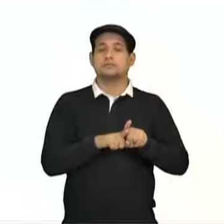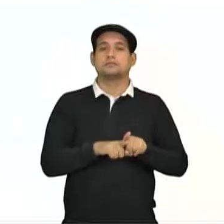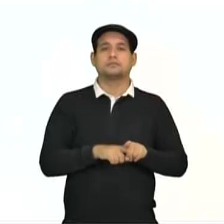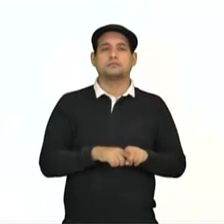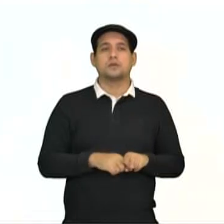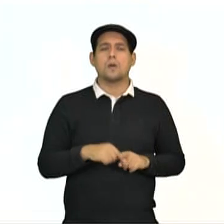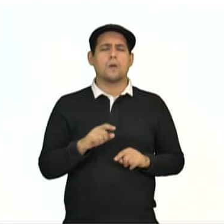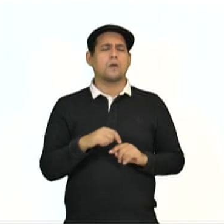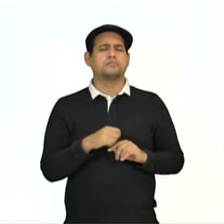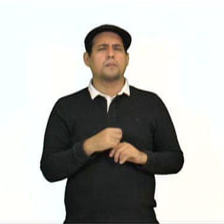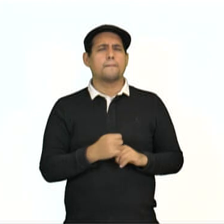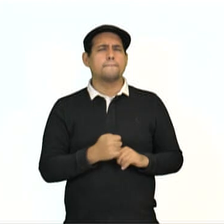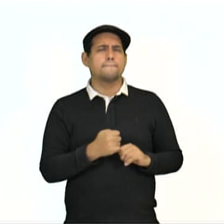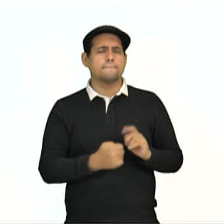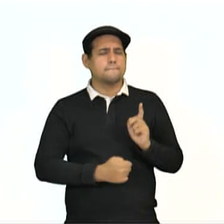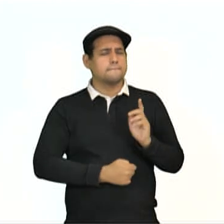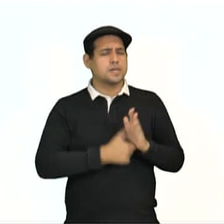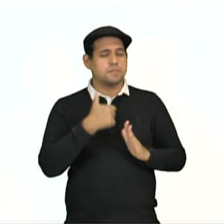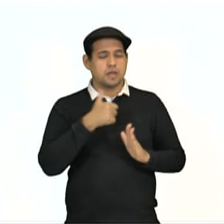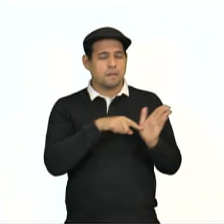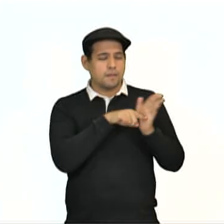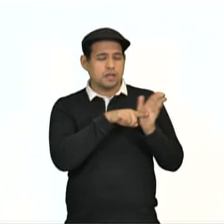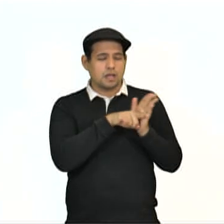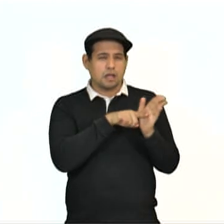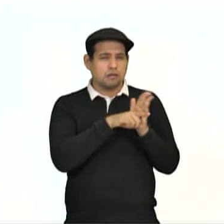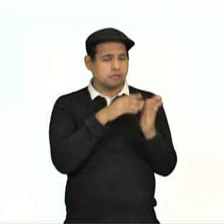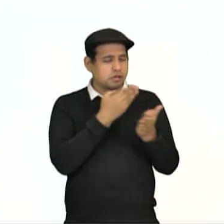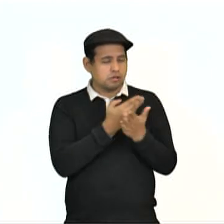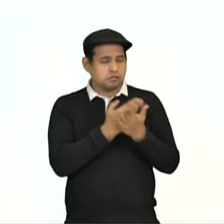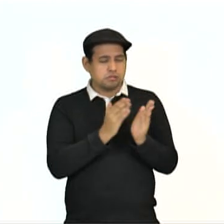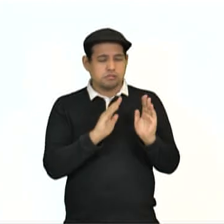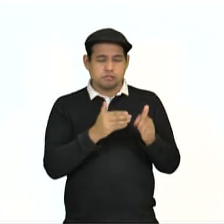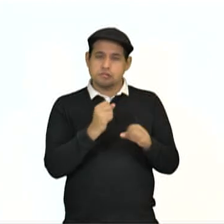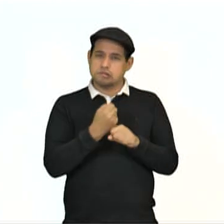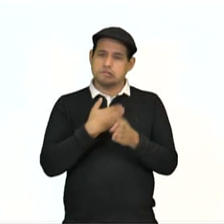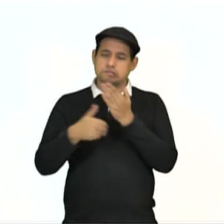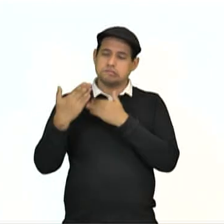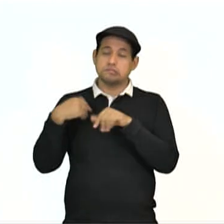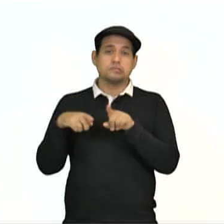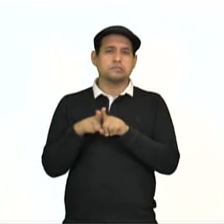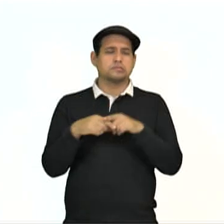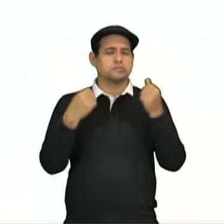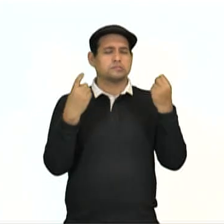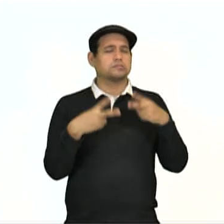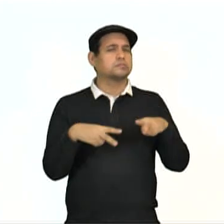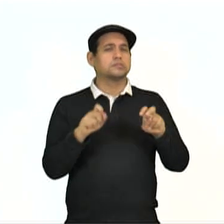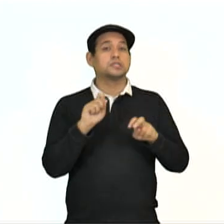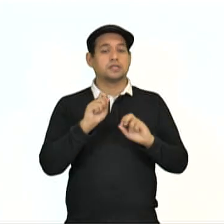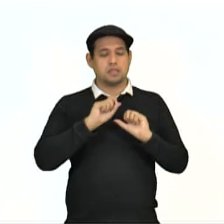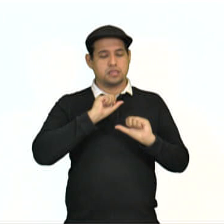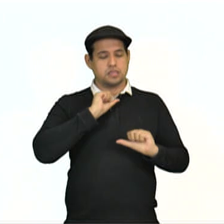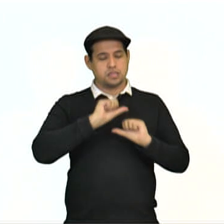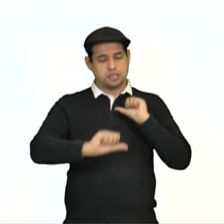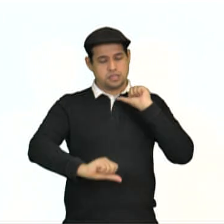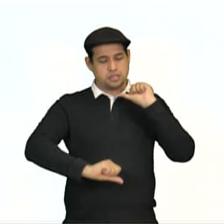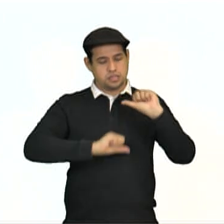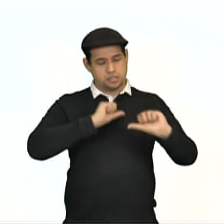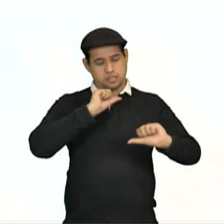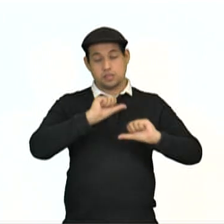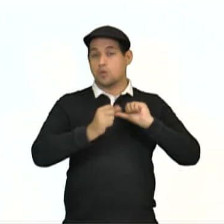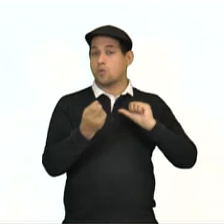Um dos primeiros pesquisadores, estudiosos daquela época a falar em transformismo